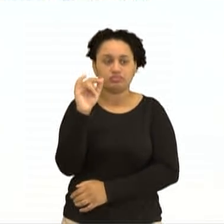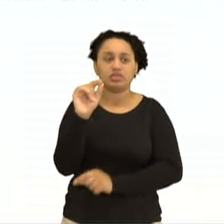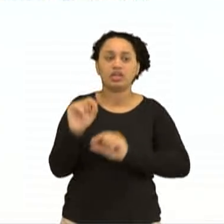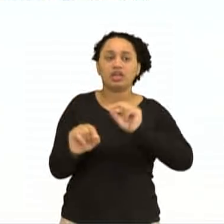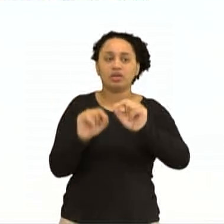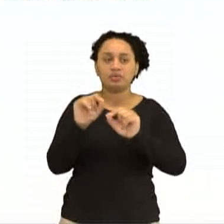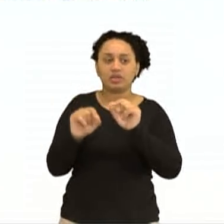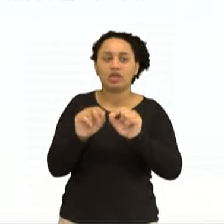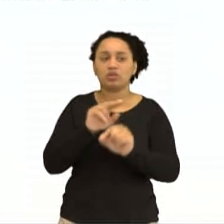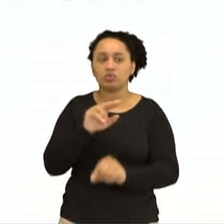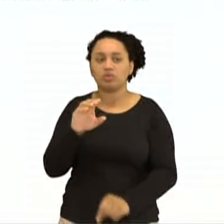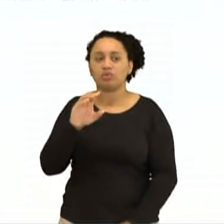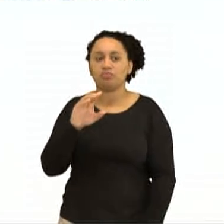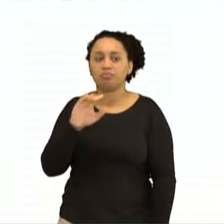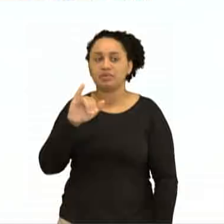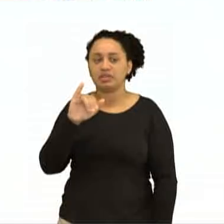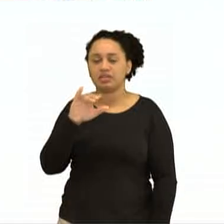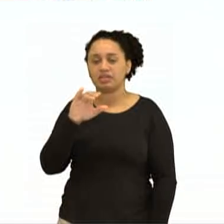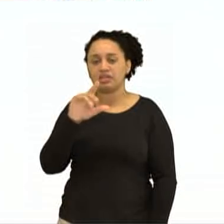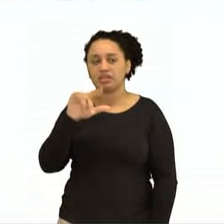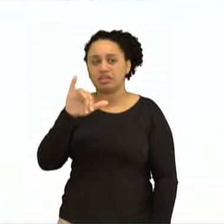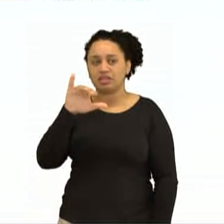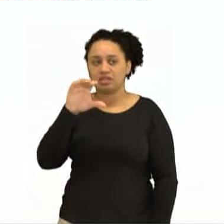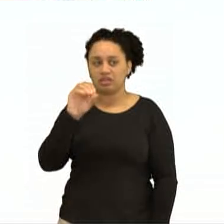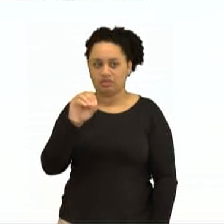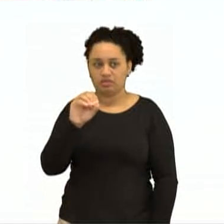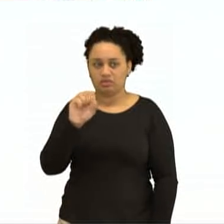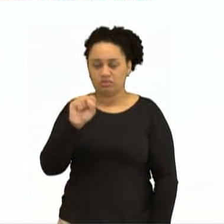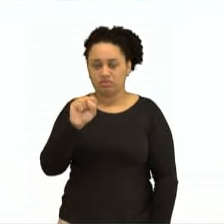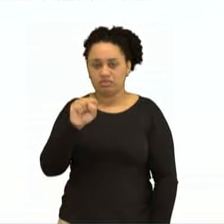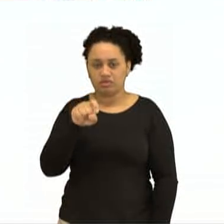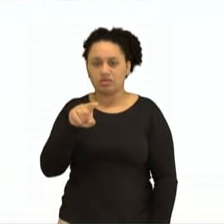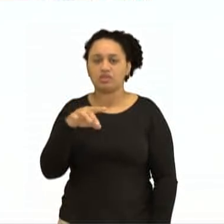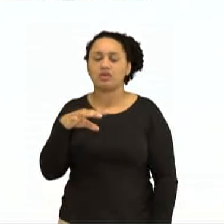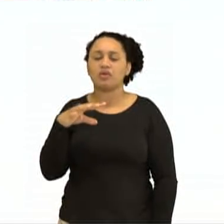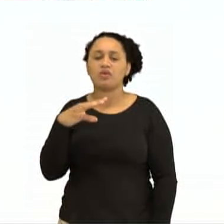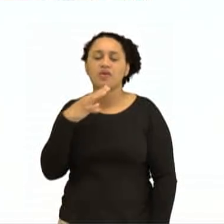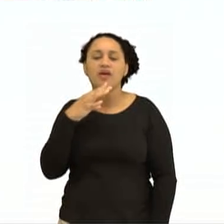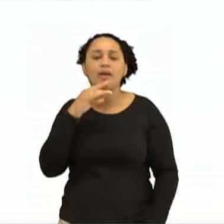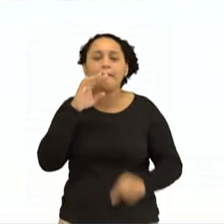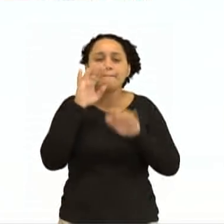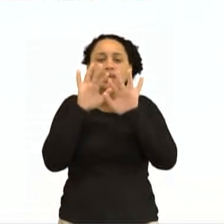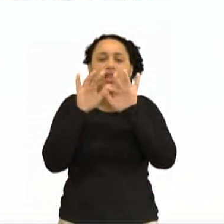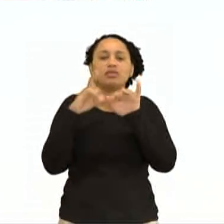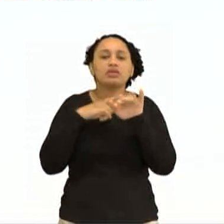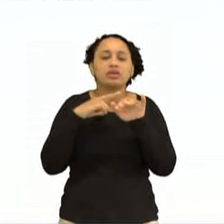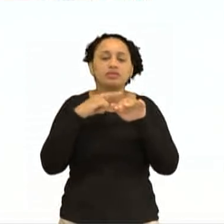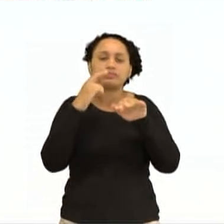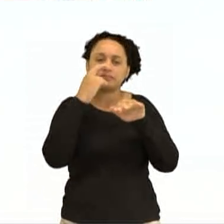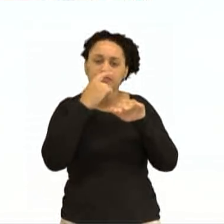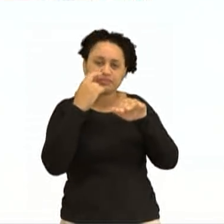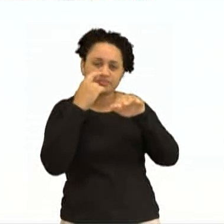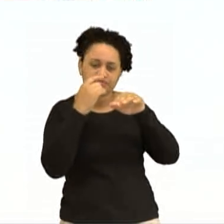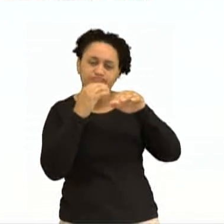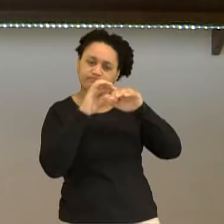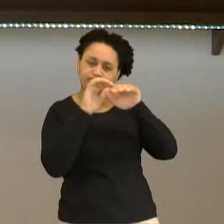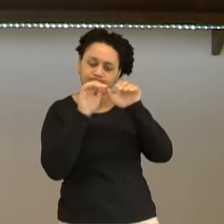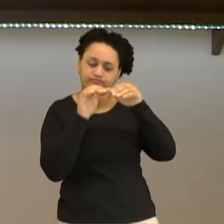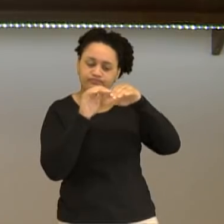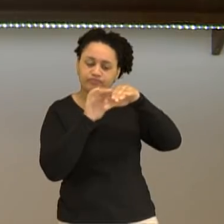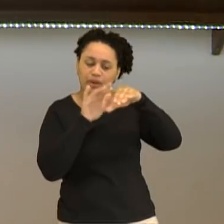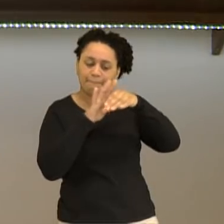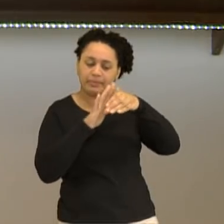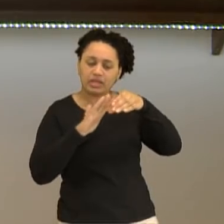cílios. Vocês já viram esses pelinhos que tem no nariz, na cavidade nasal, que você consegue enxergar? Esses pelinhos